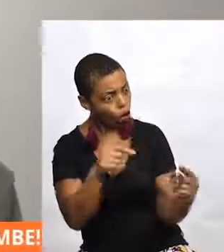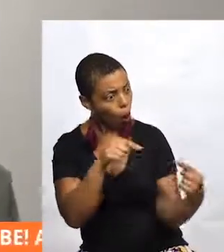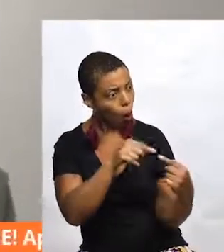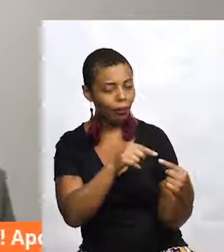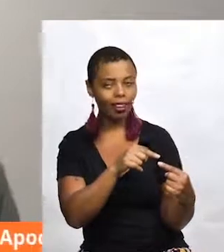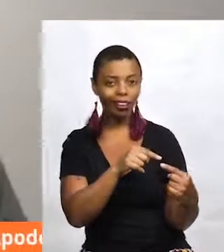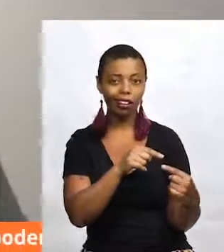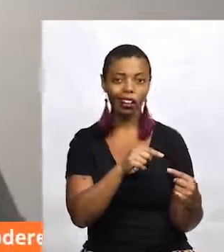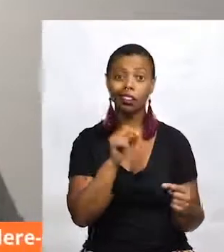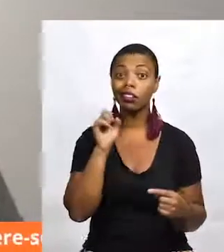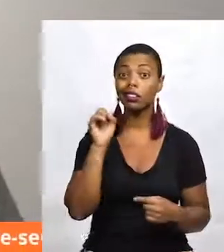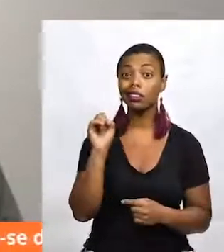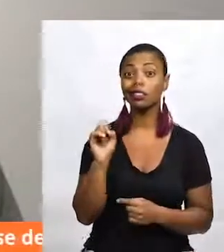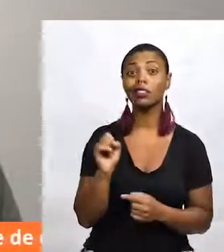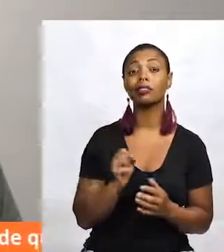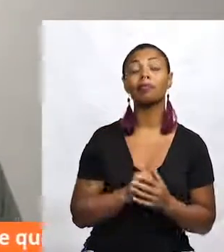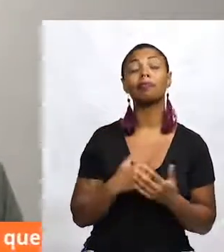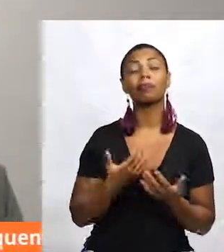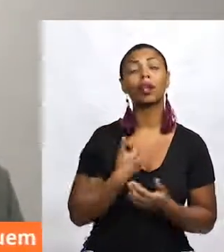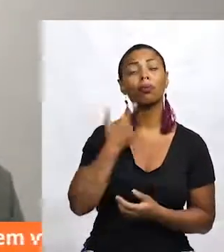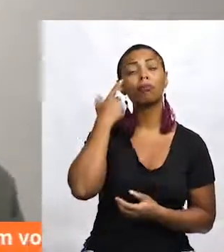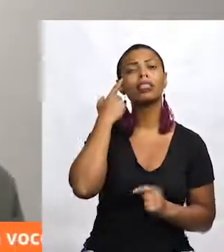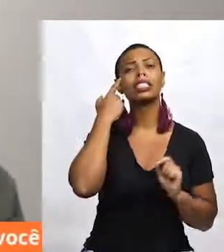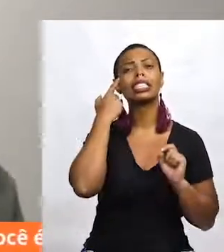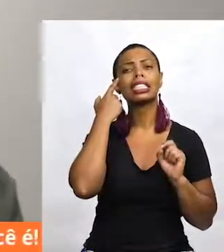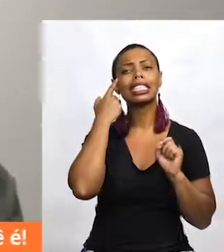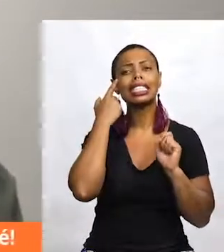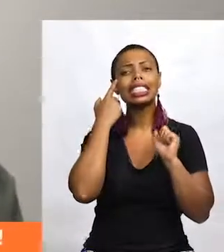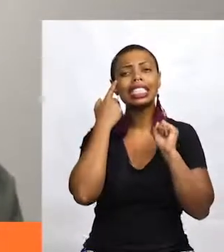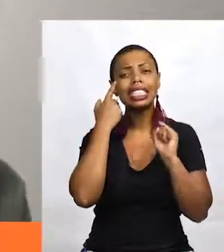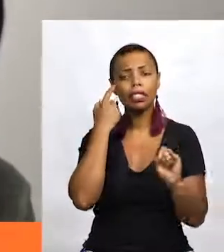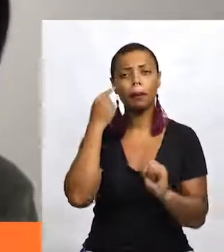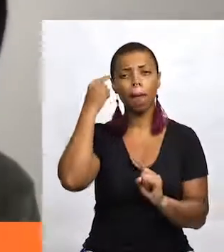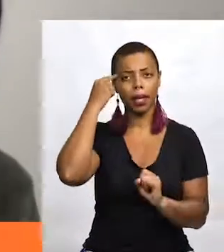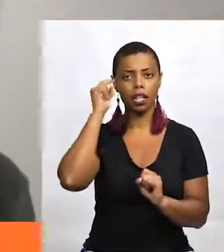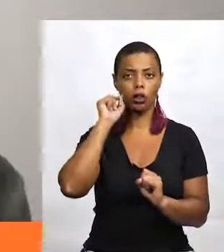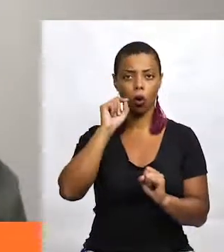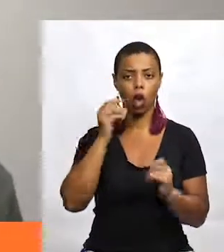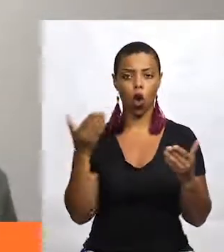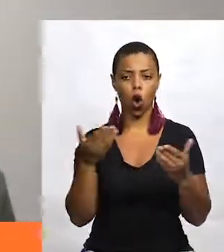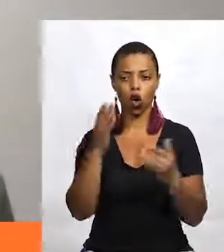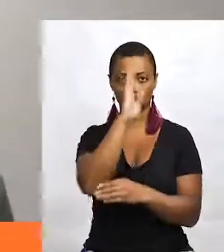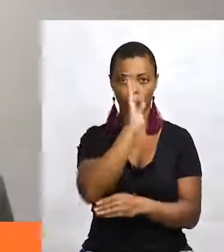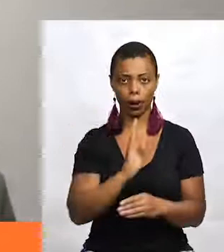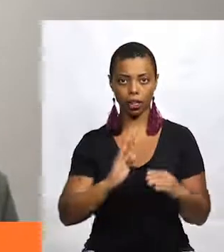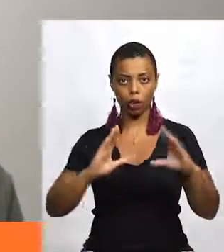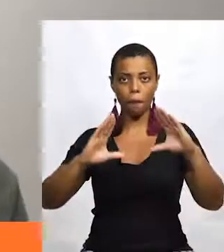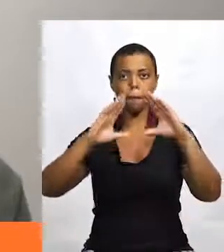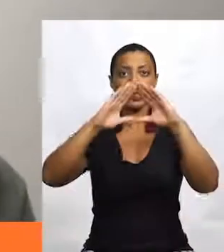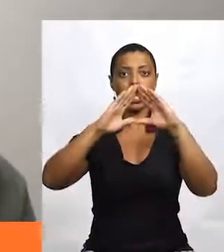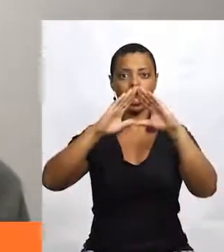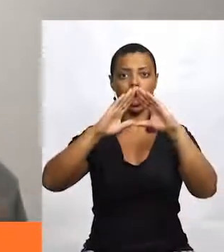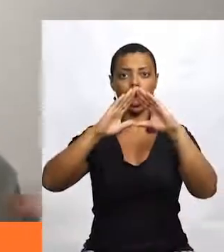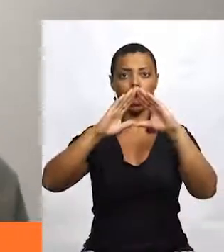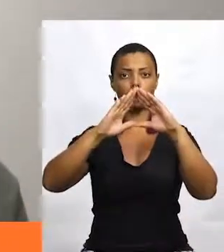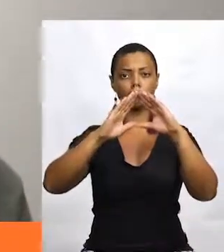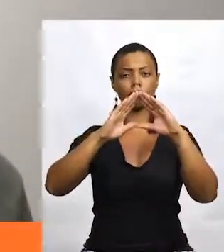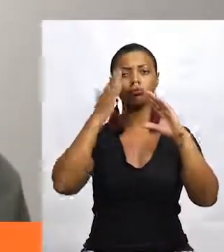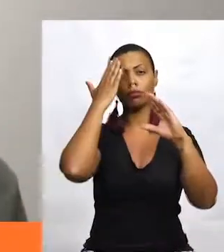eu penso que se a gente considerar a nossa pirâmide, hoje brasileira, a gente sabe que